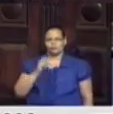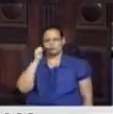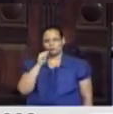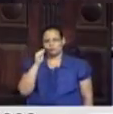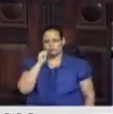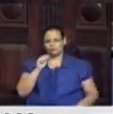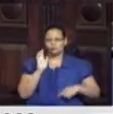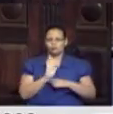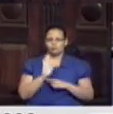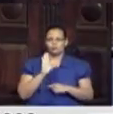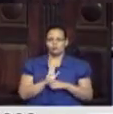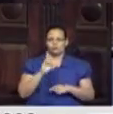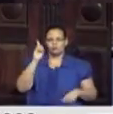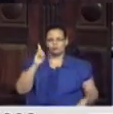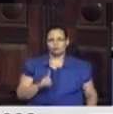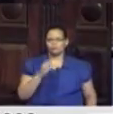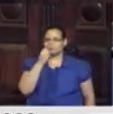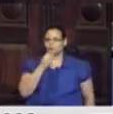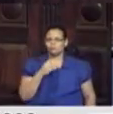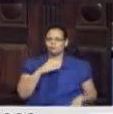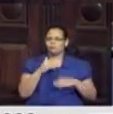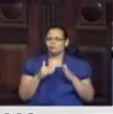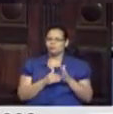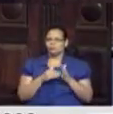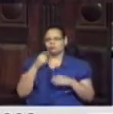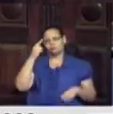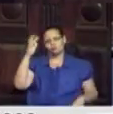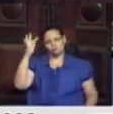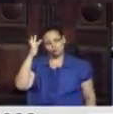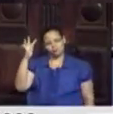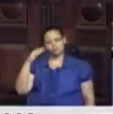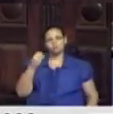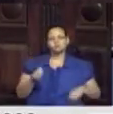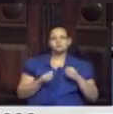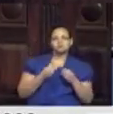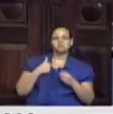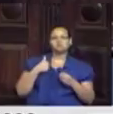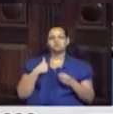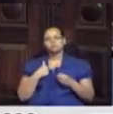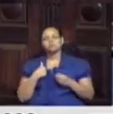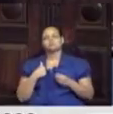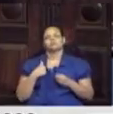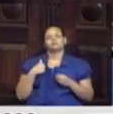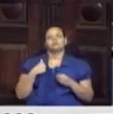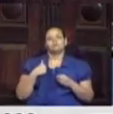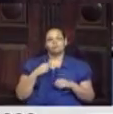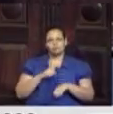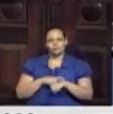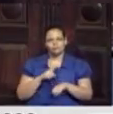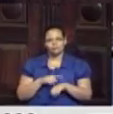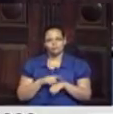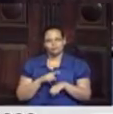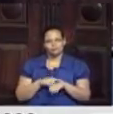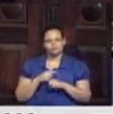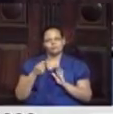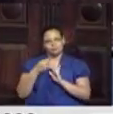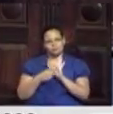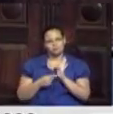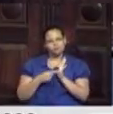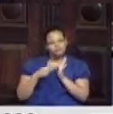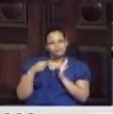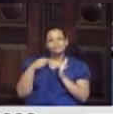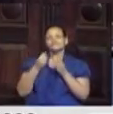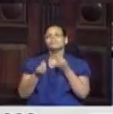a defesa de seus direitos, mas é bom que todos reflitamos sobre as nossas condutas parlamentares e, na hora que as matérias estão colocadas diante de